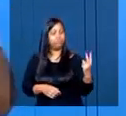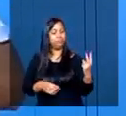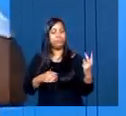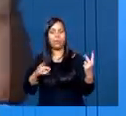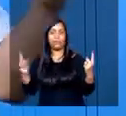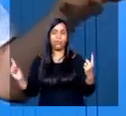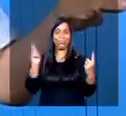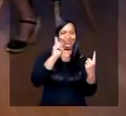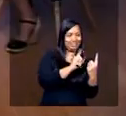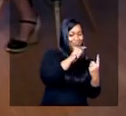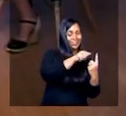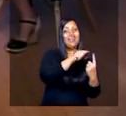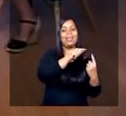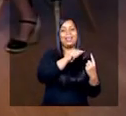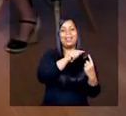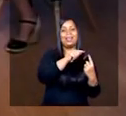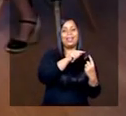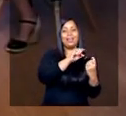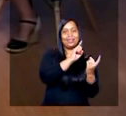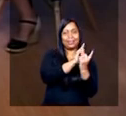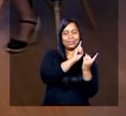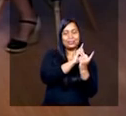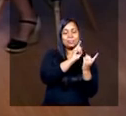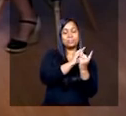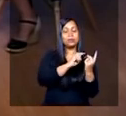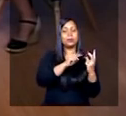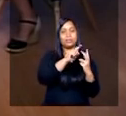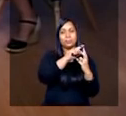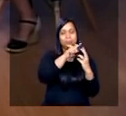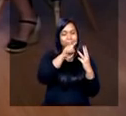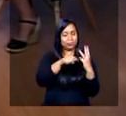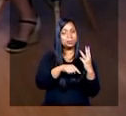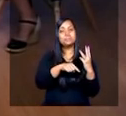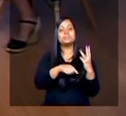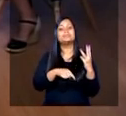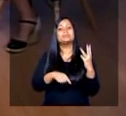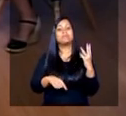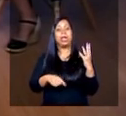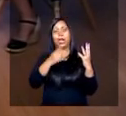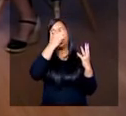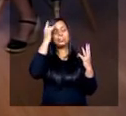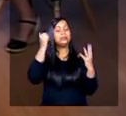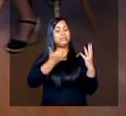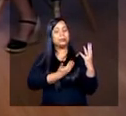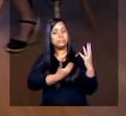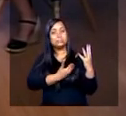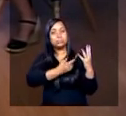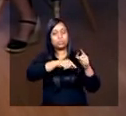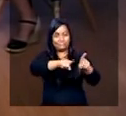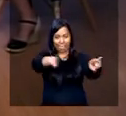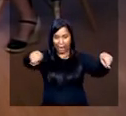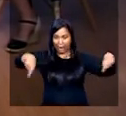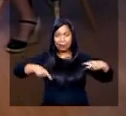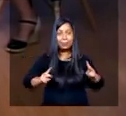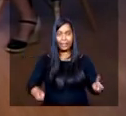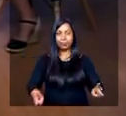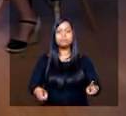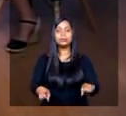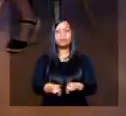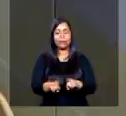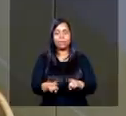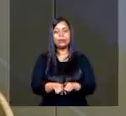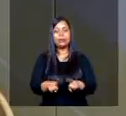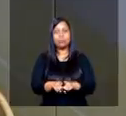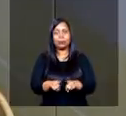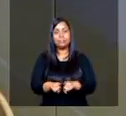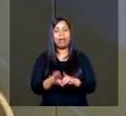crianças. Eu, você, Sônia, Ana Maria, Edson, Tassiana. Tudo numa mesma sala. E os